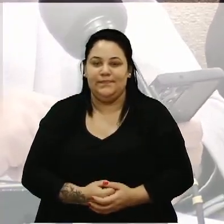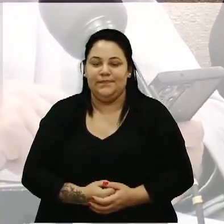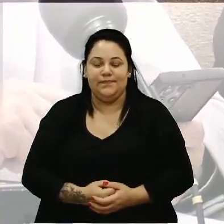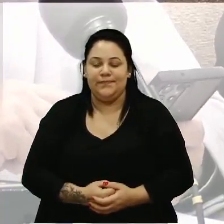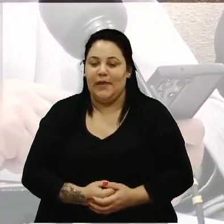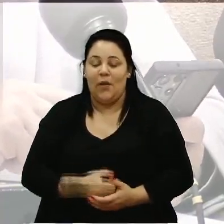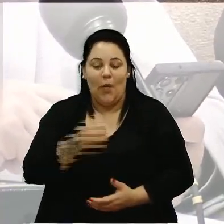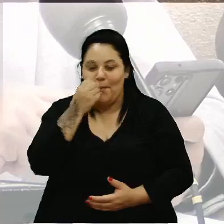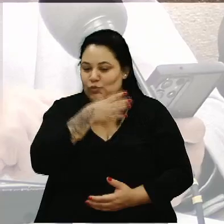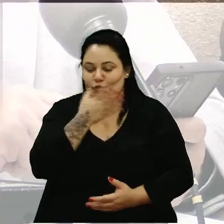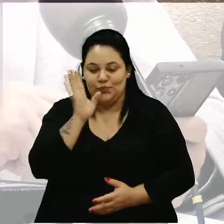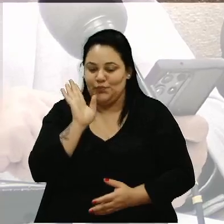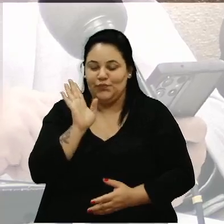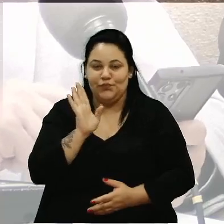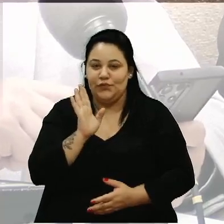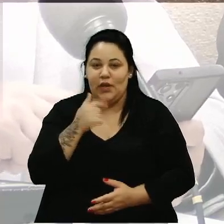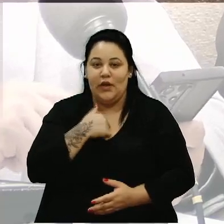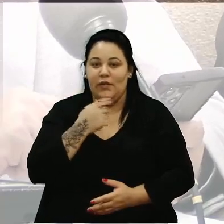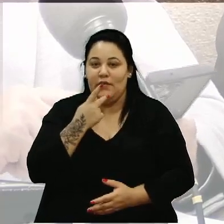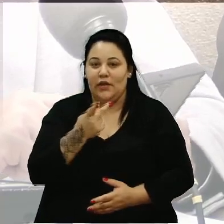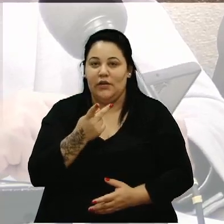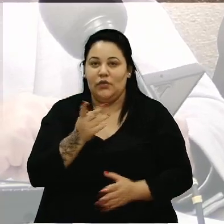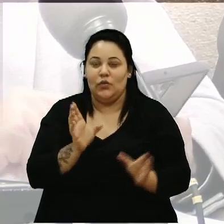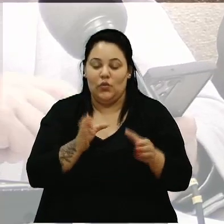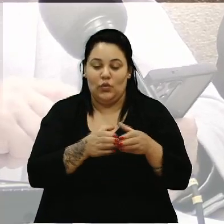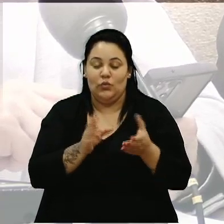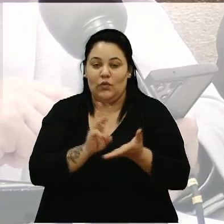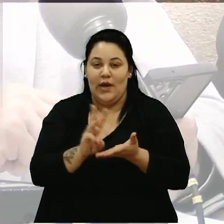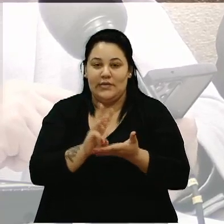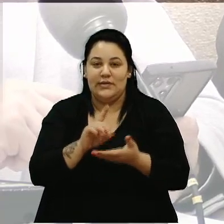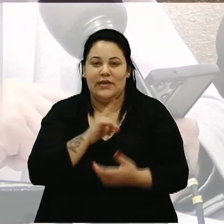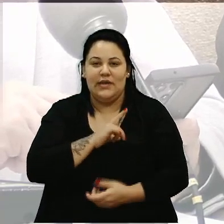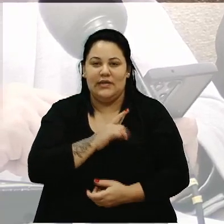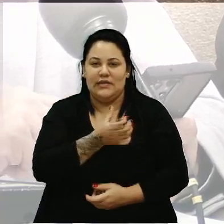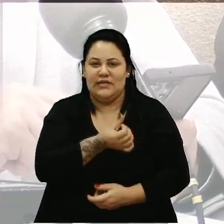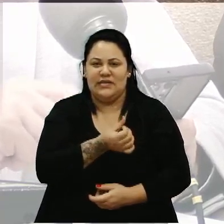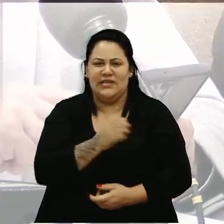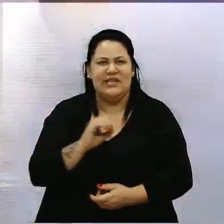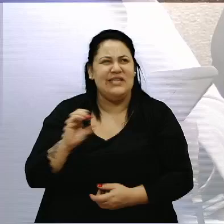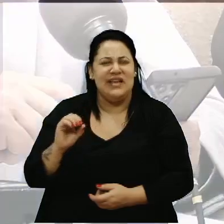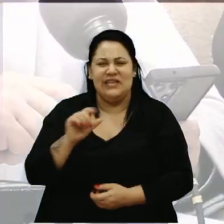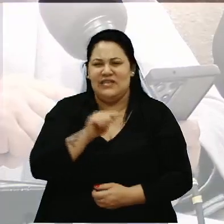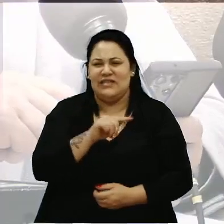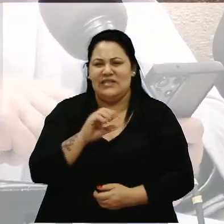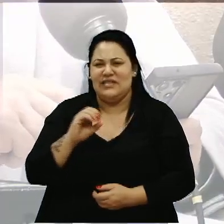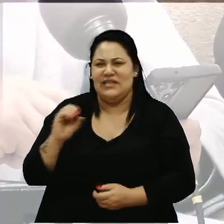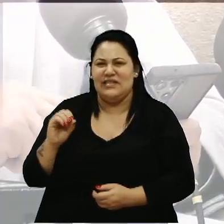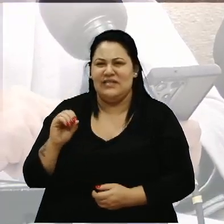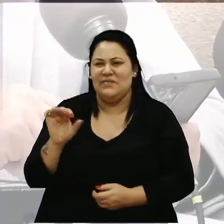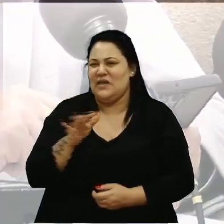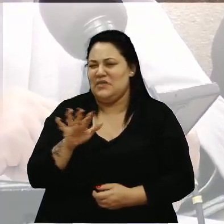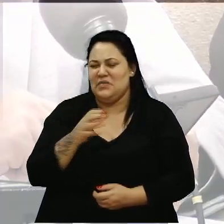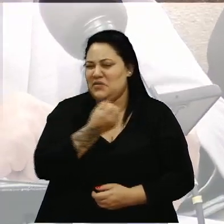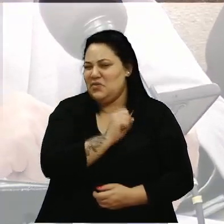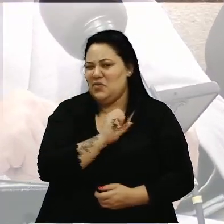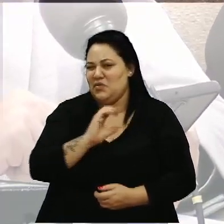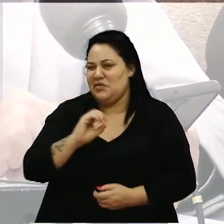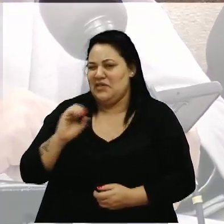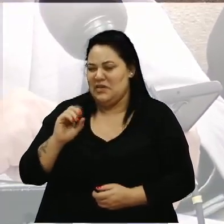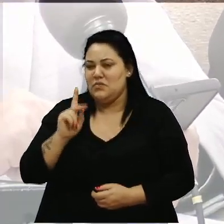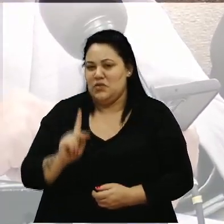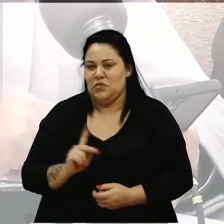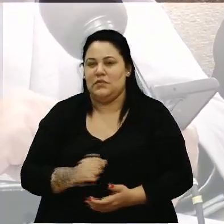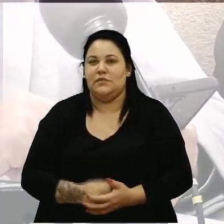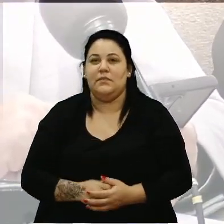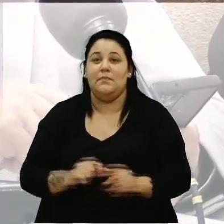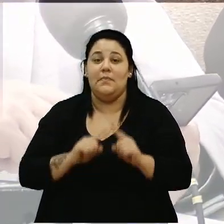picada. Eu falei daquele grupo de WhatsApp no qual tem 600, 700, deve estar beirando 800 pessoas. mas